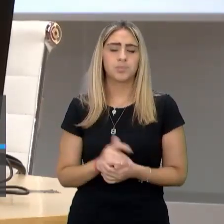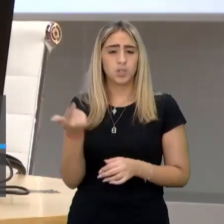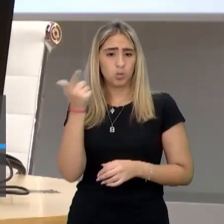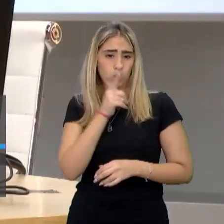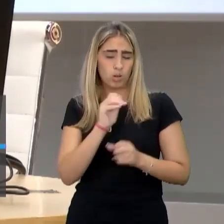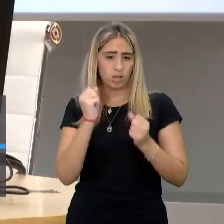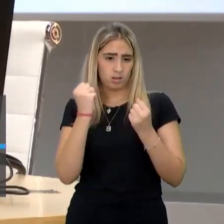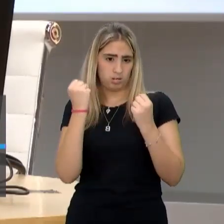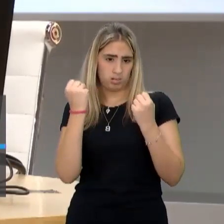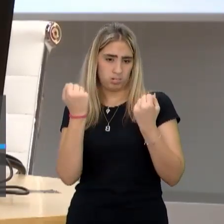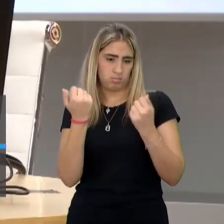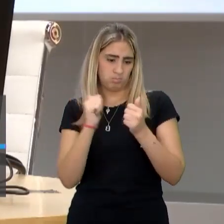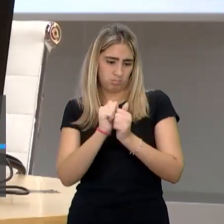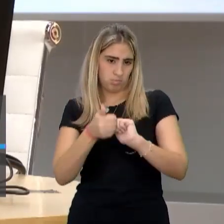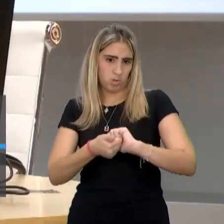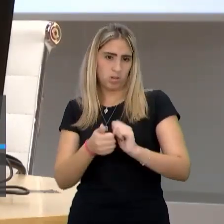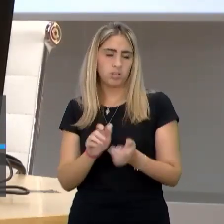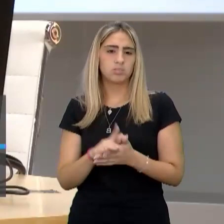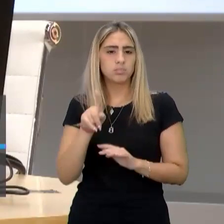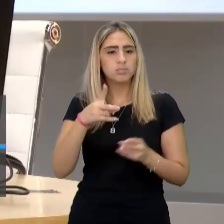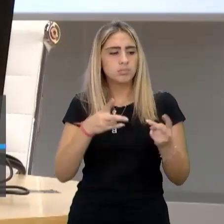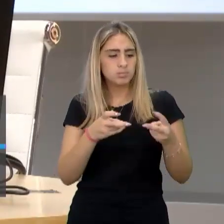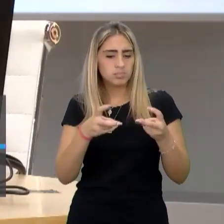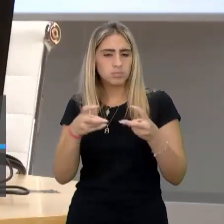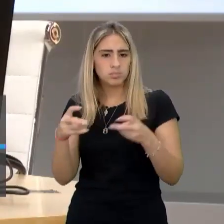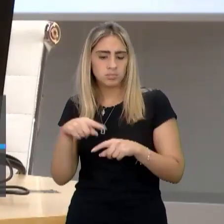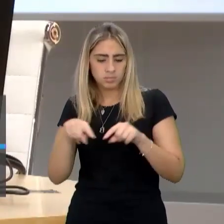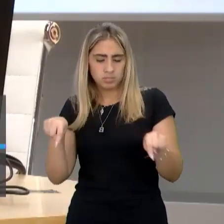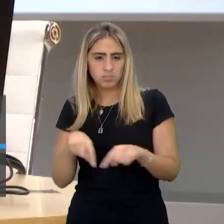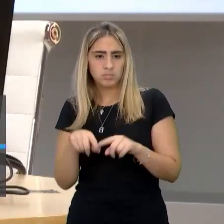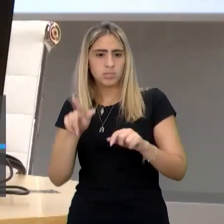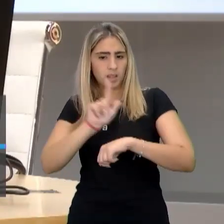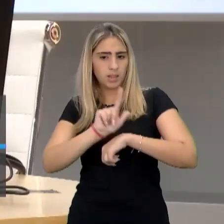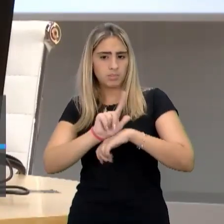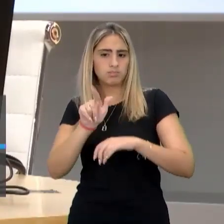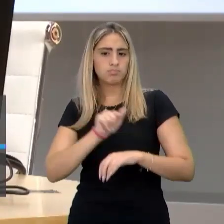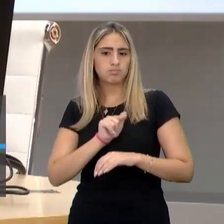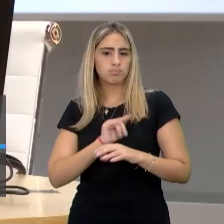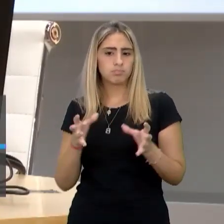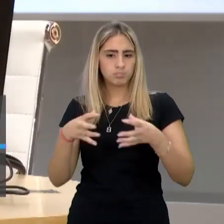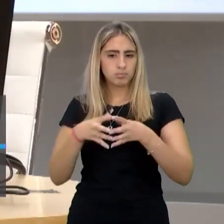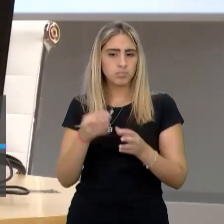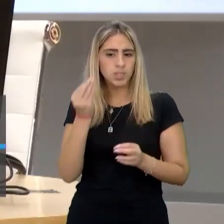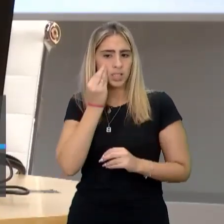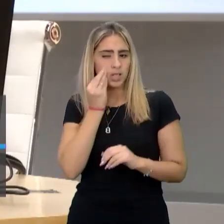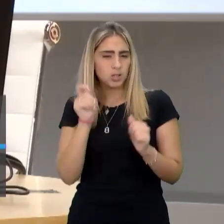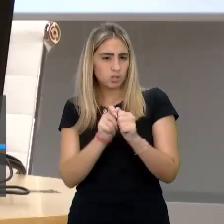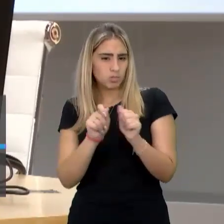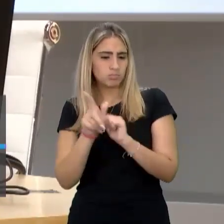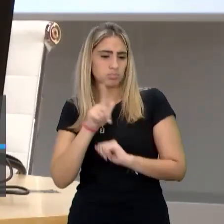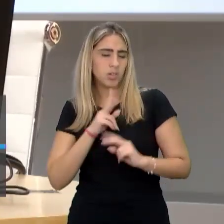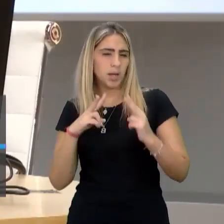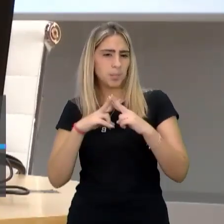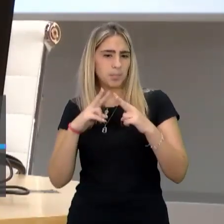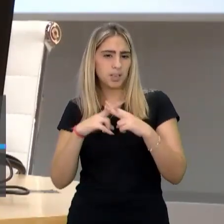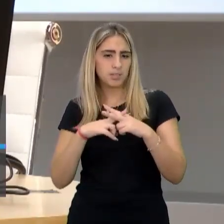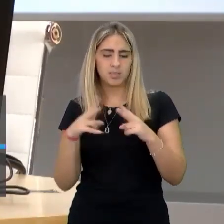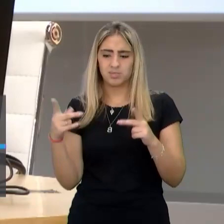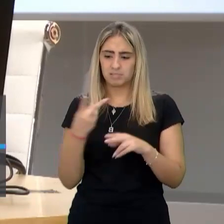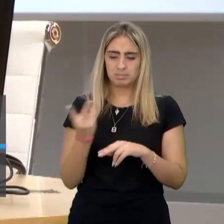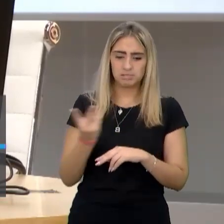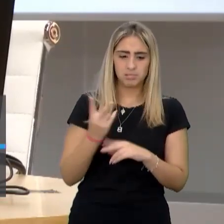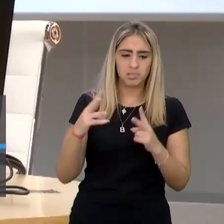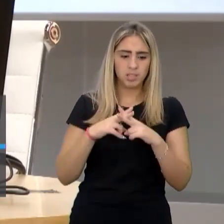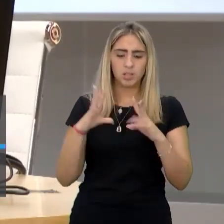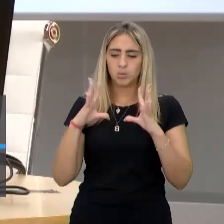ele percebe que em uma sala lá, por exemplo, um líder de turma tentou fazer as coisas e deu uma briga, os estudantes começaram a brigar entre si, porque todo